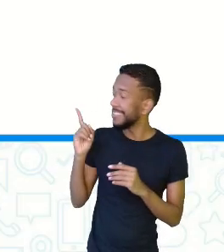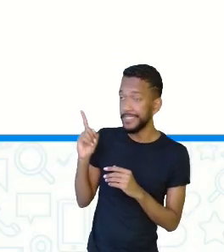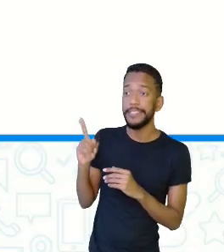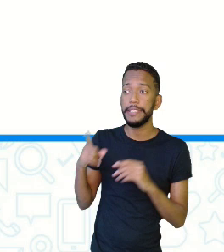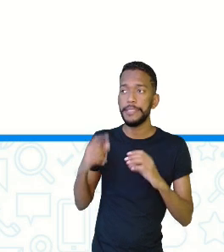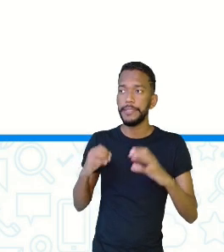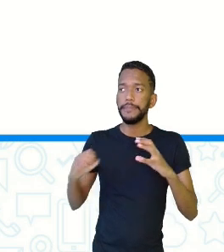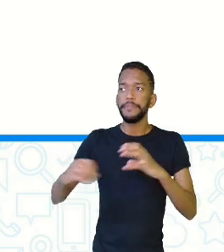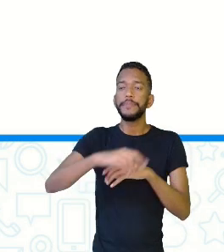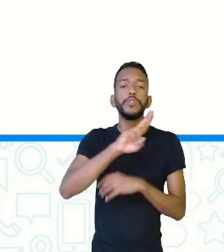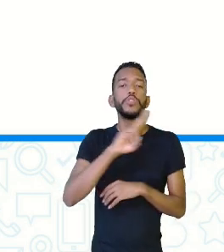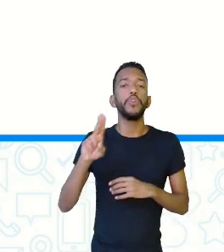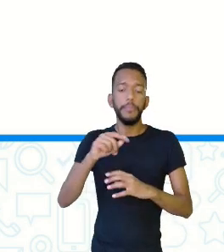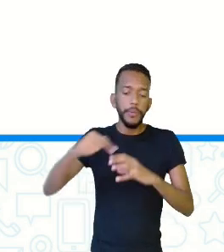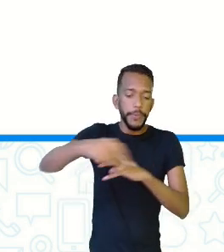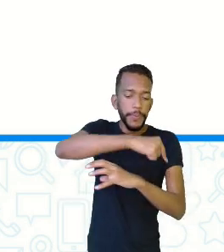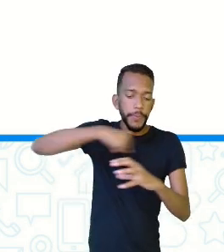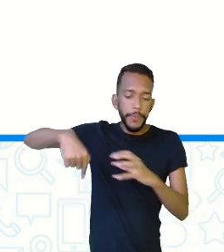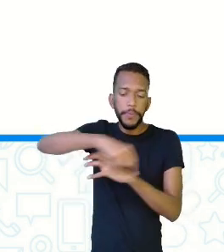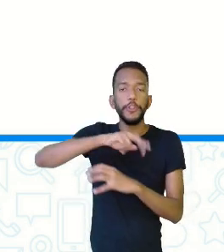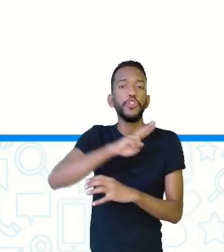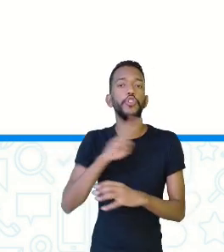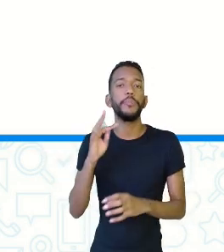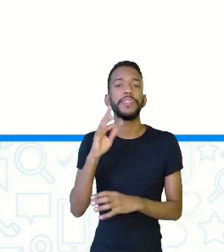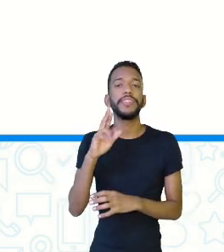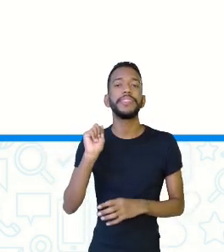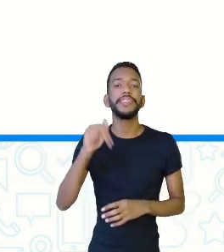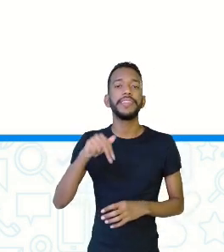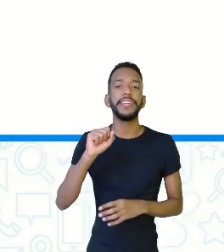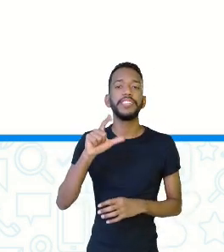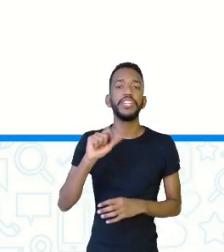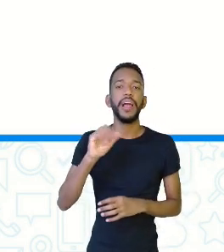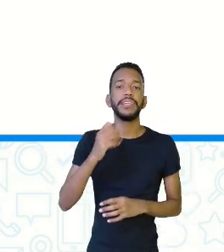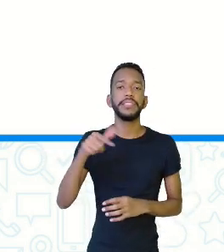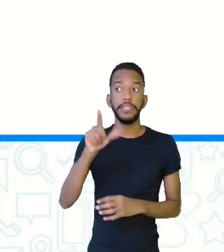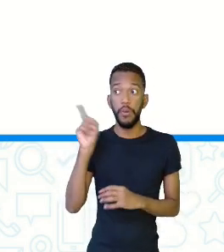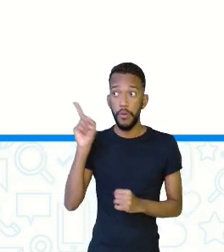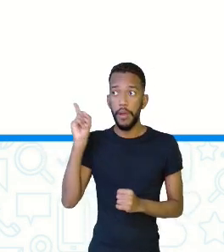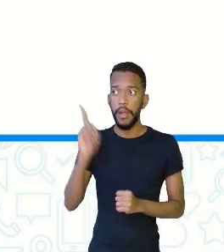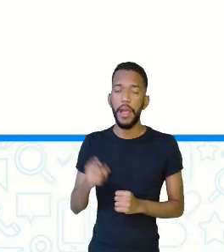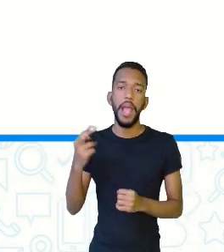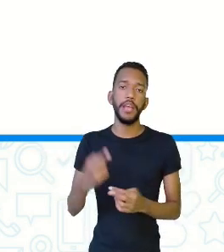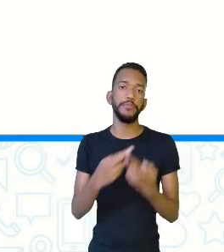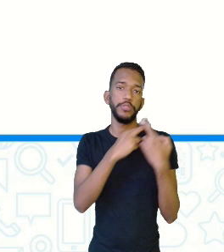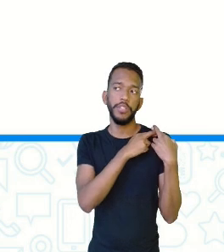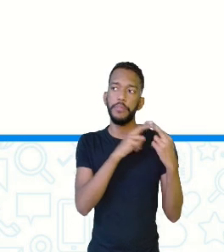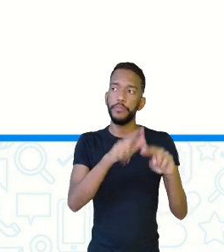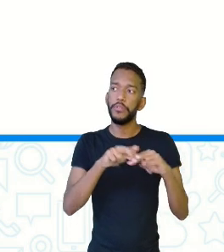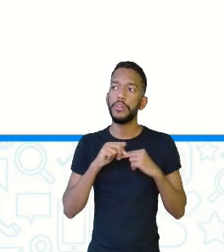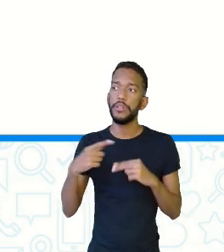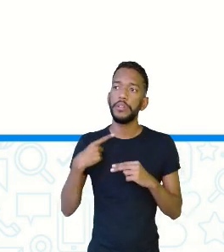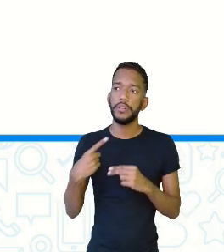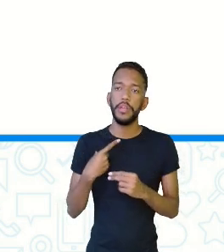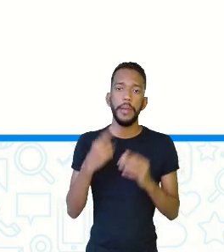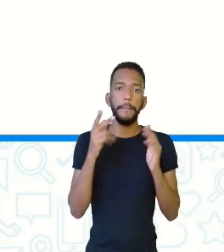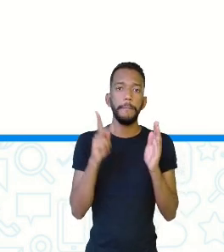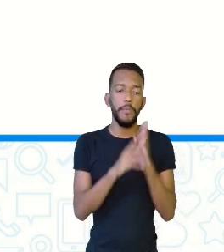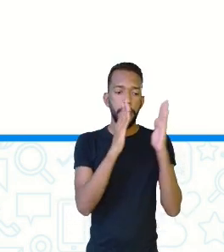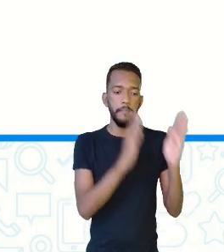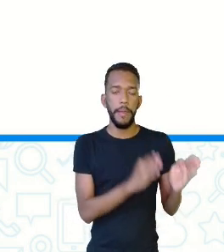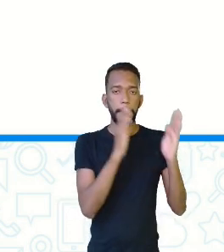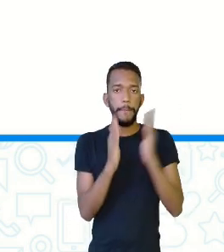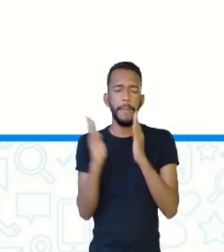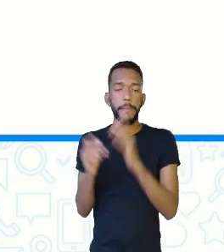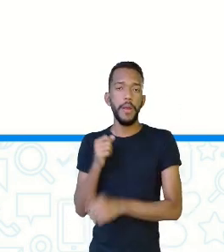em torno do Sol. Este movimento é responsável pela definição das estações do